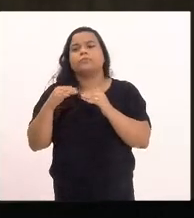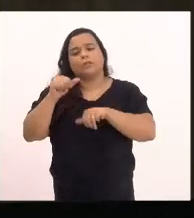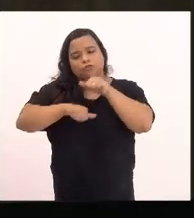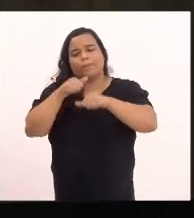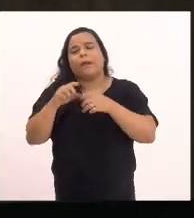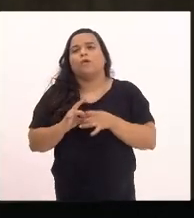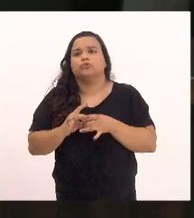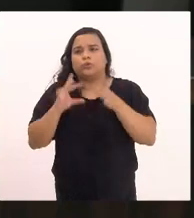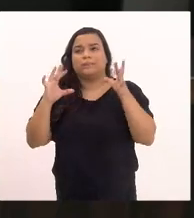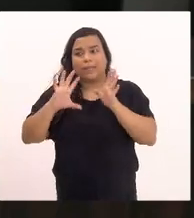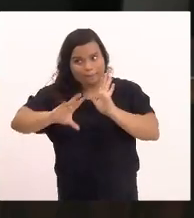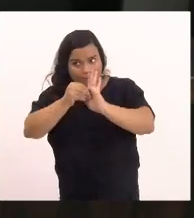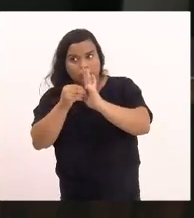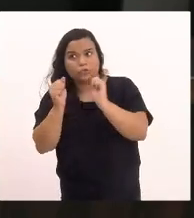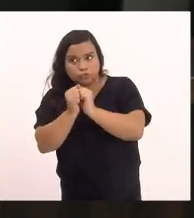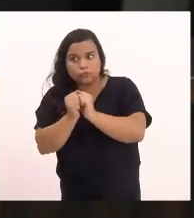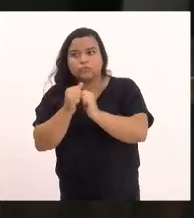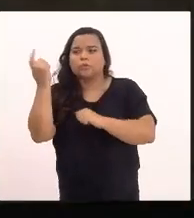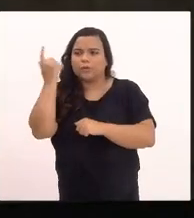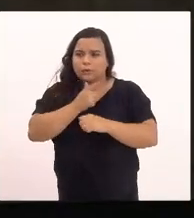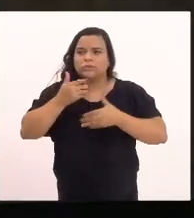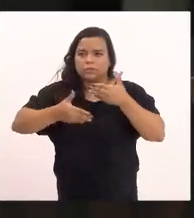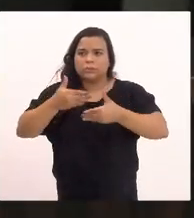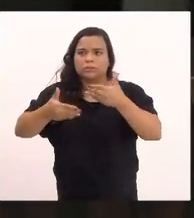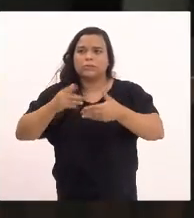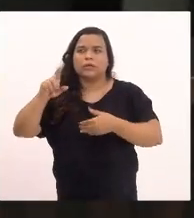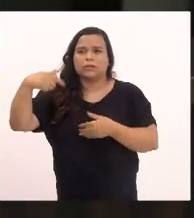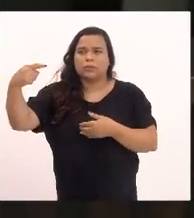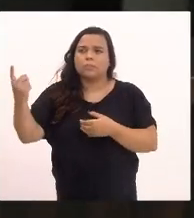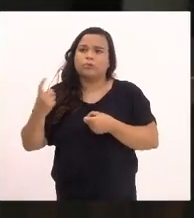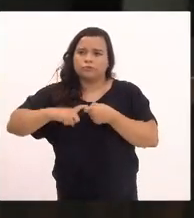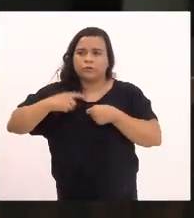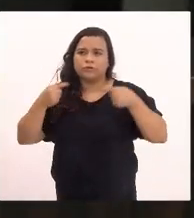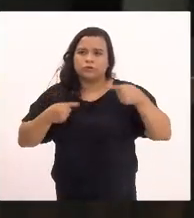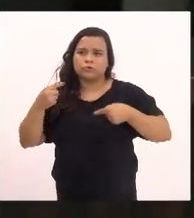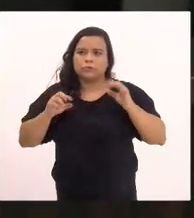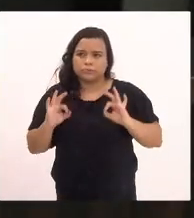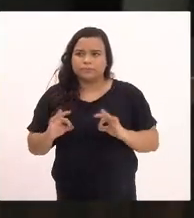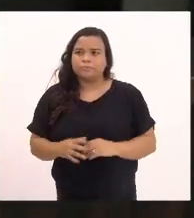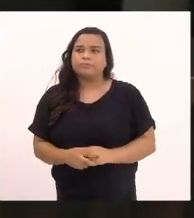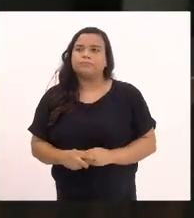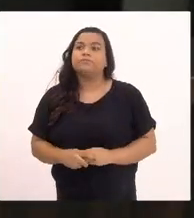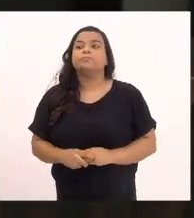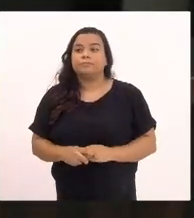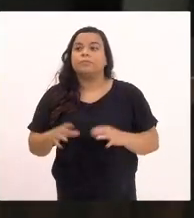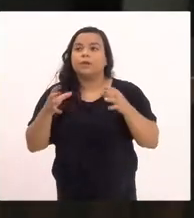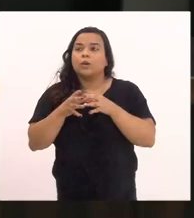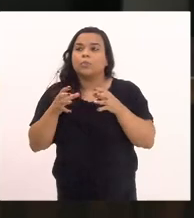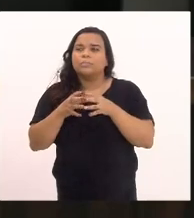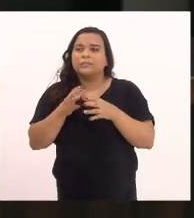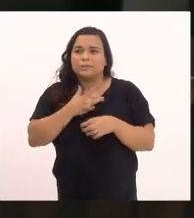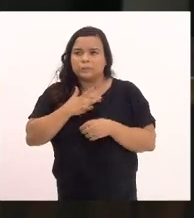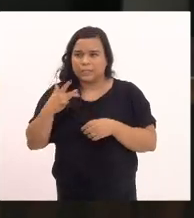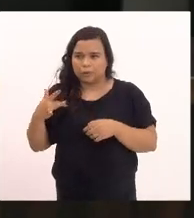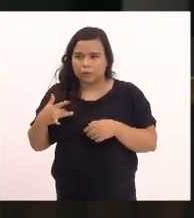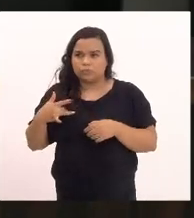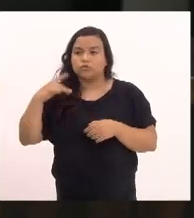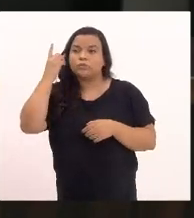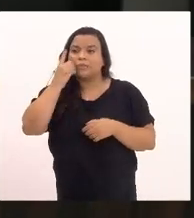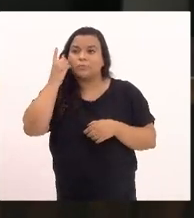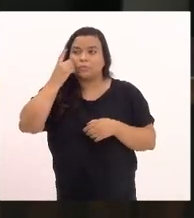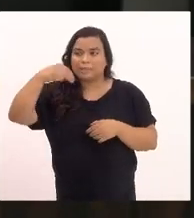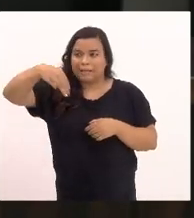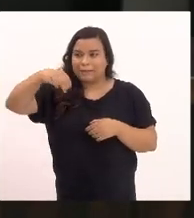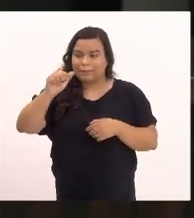consiga tramitar. Volta uma discussão específica. Pela Comissão de Saúde, nobre deputada Marta